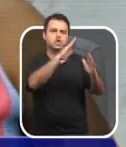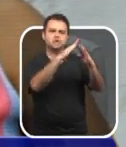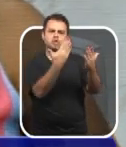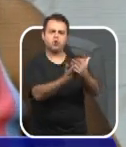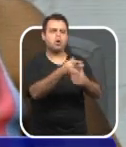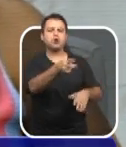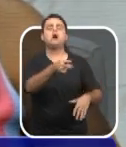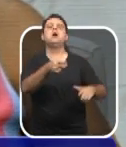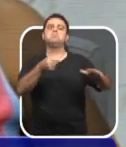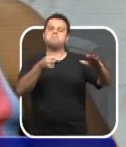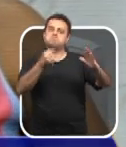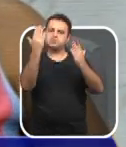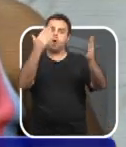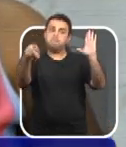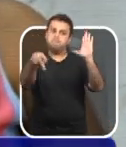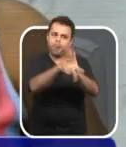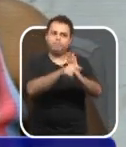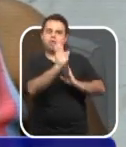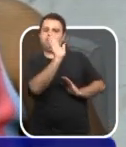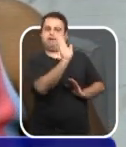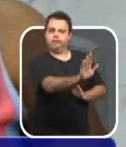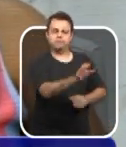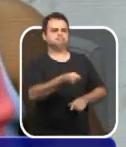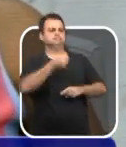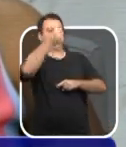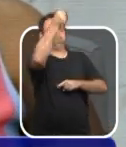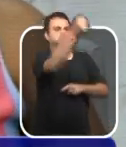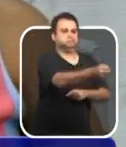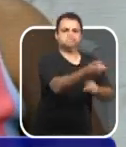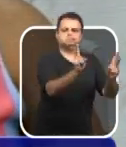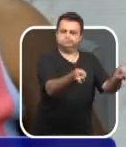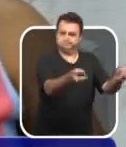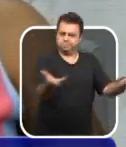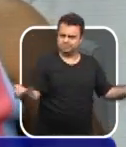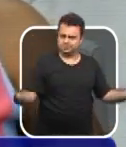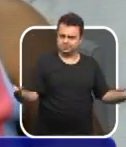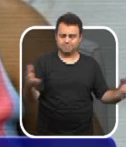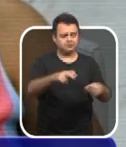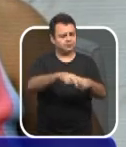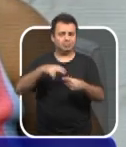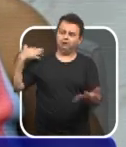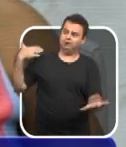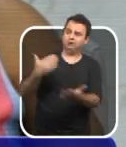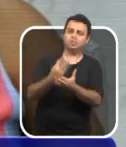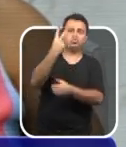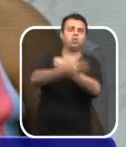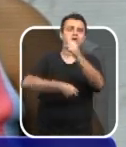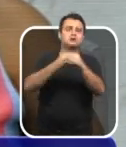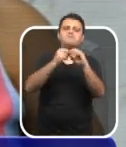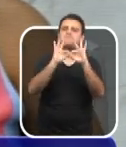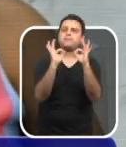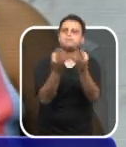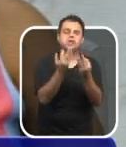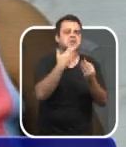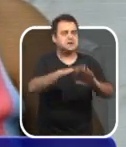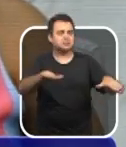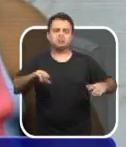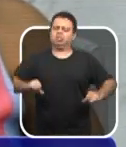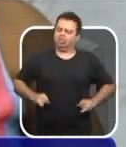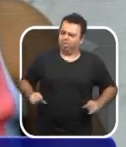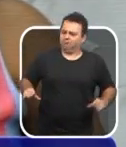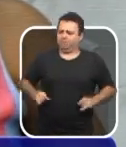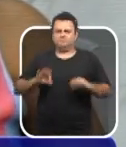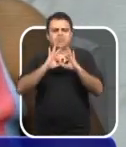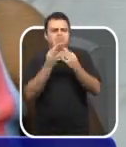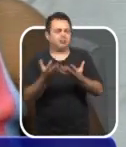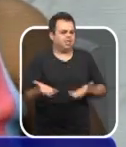criança sofreram demais com esse impacto, né, da pandemia. E a violência ela tem que ser tratada. São traumas que